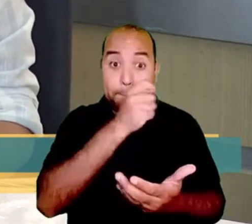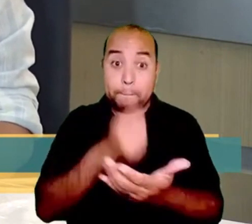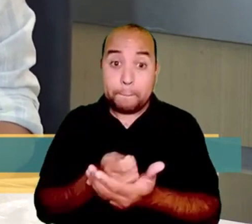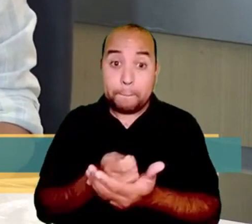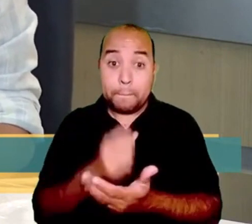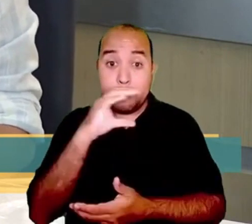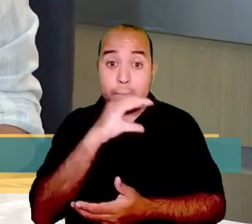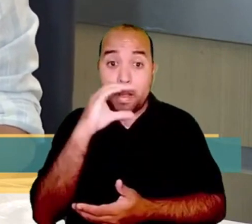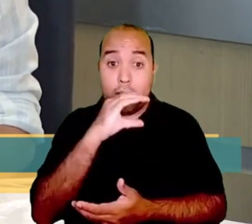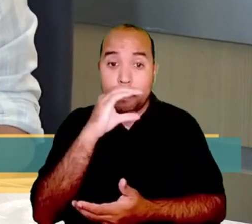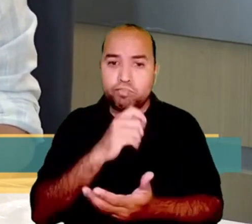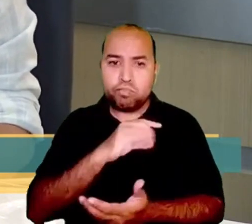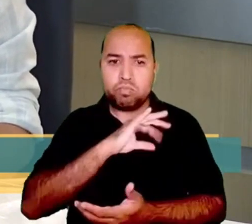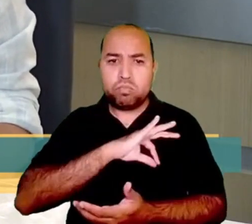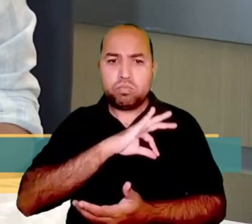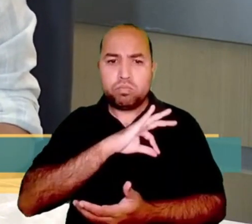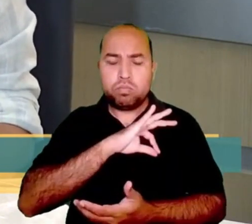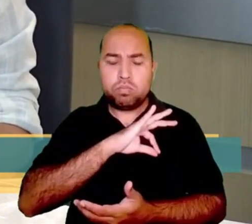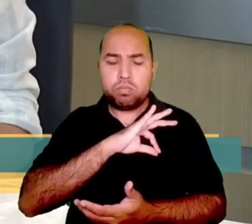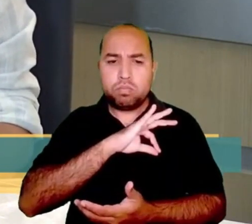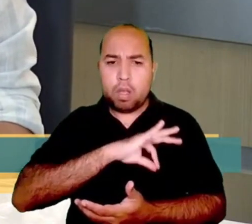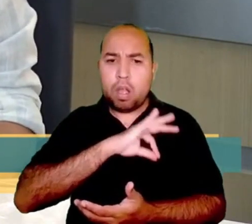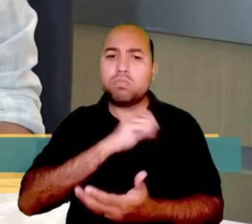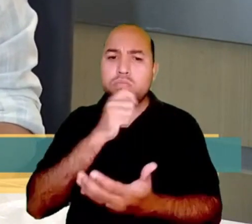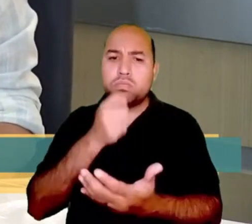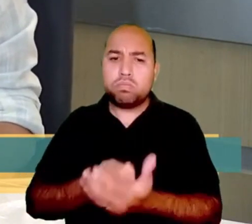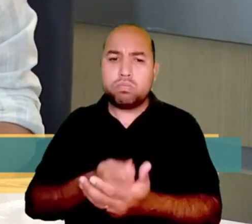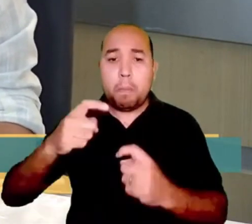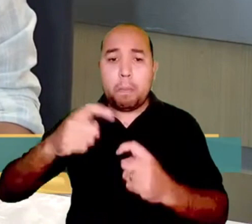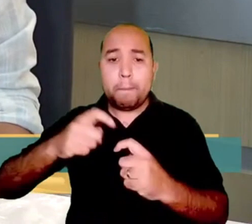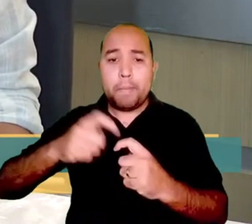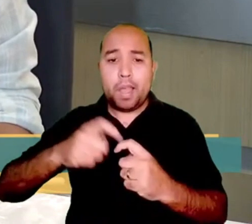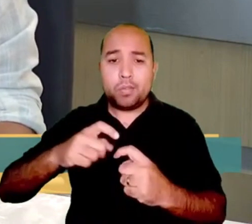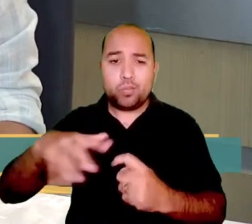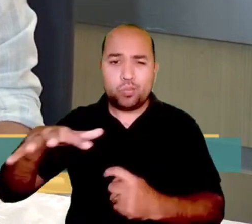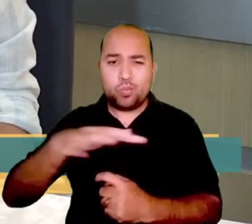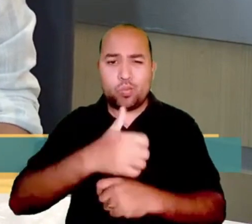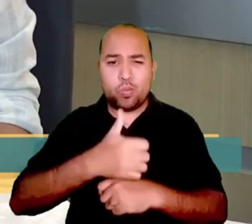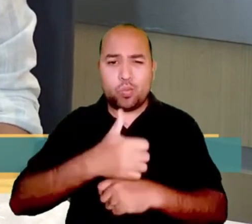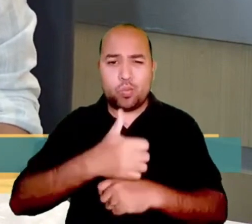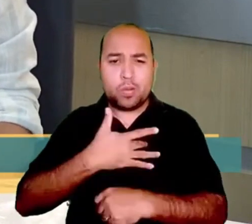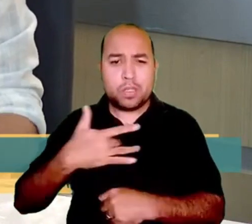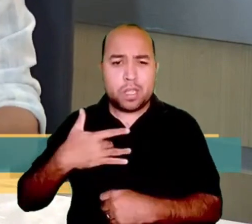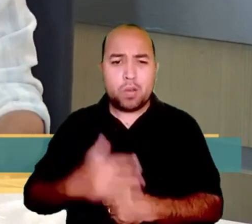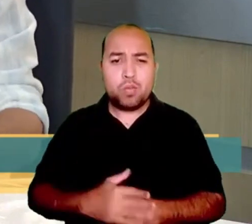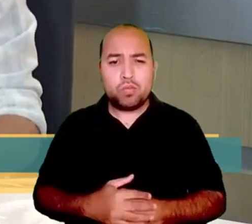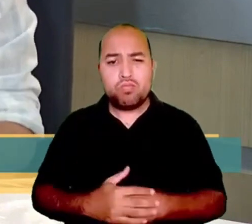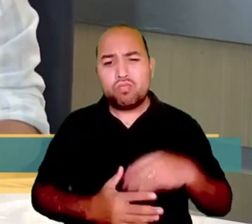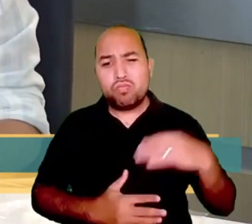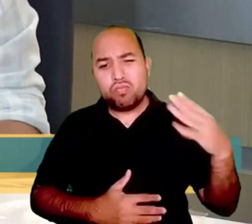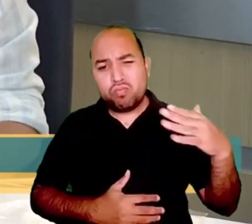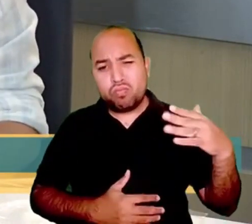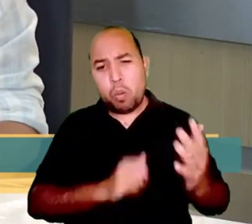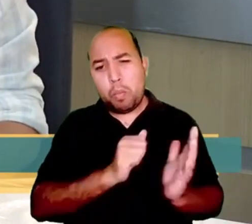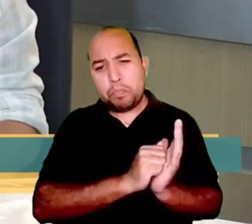prestaram serviços à nossa cidade, aos nossos munícipes, deixe para pagar multas contratuais, como é um